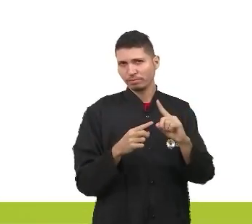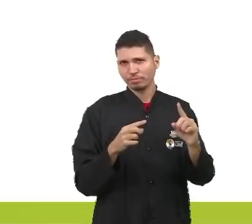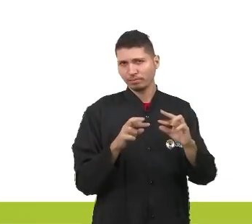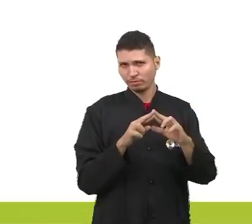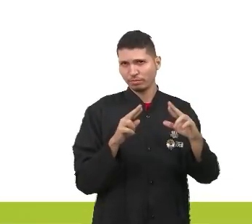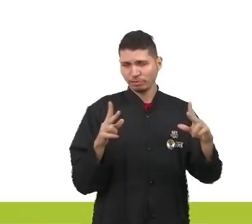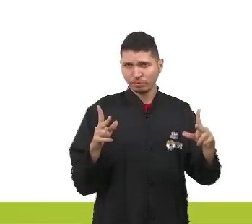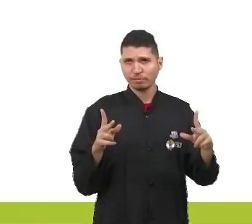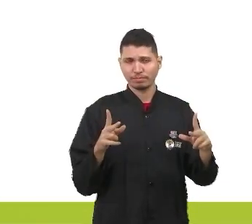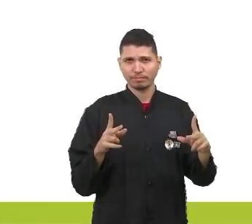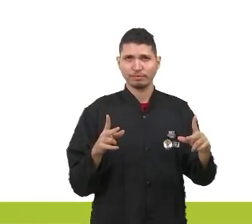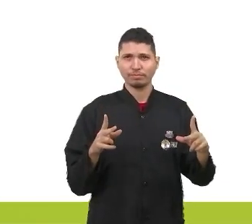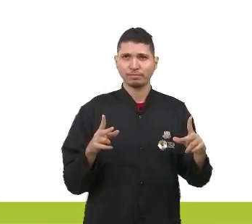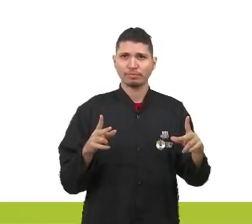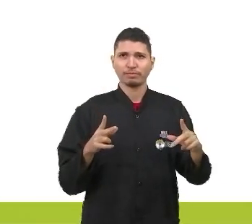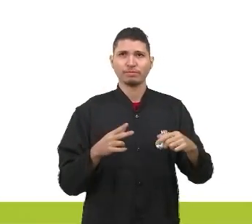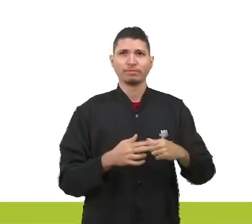que